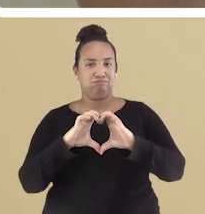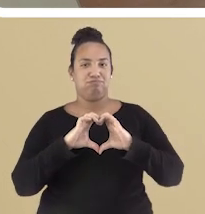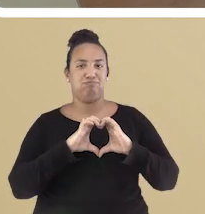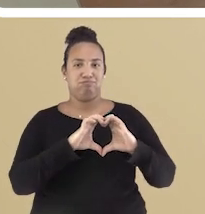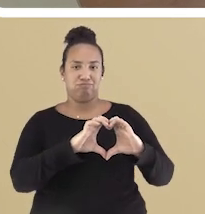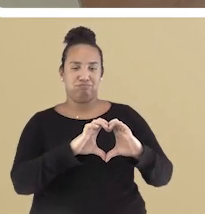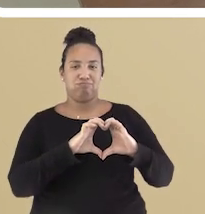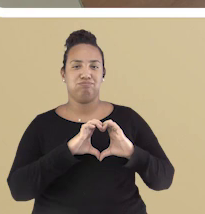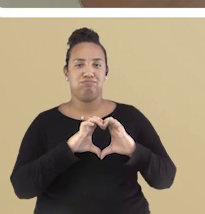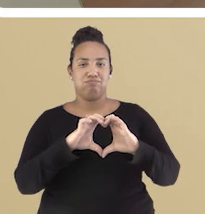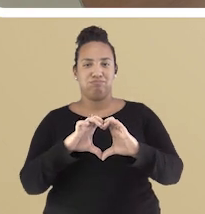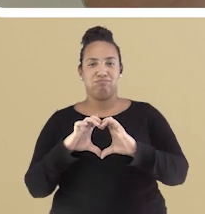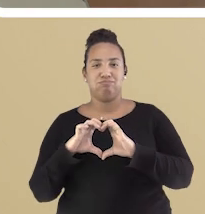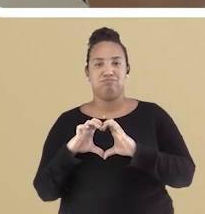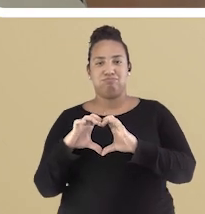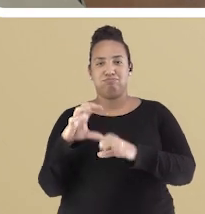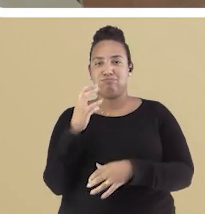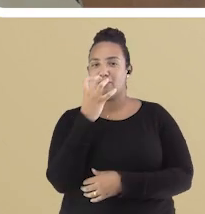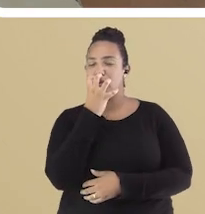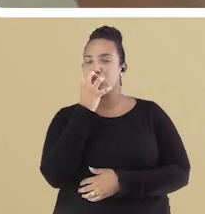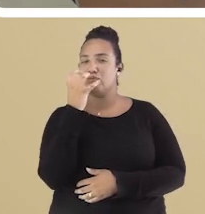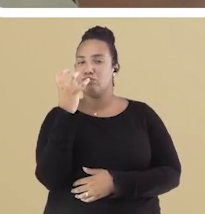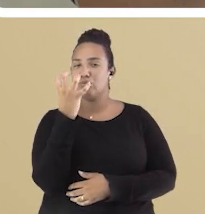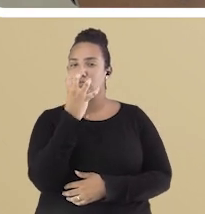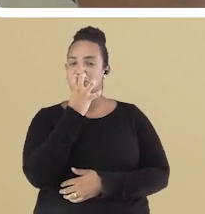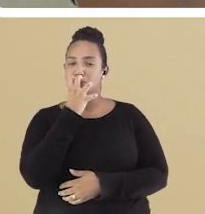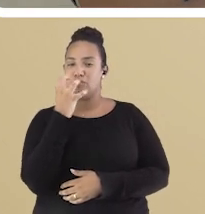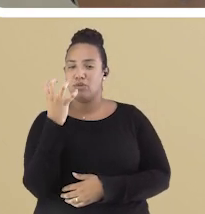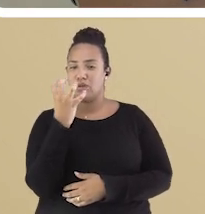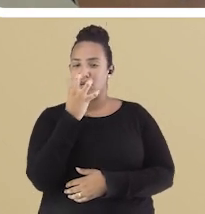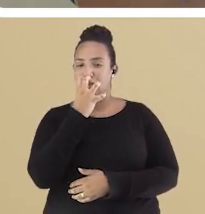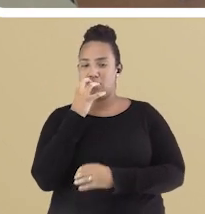bate coração cachorro late coração